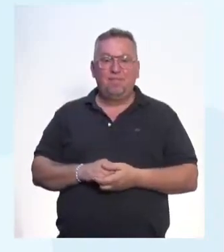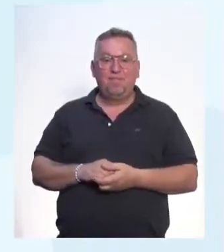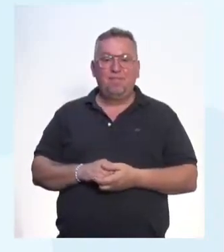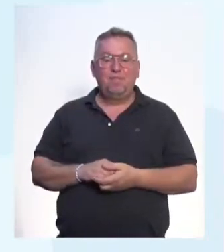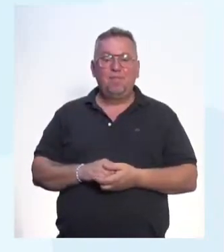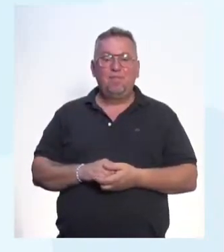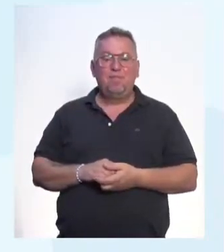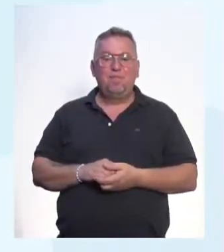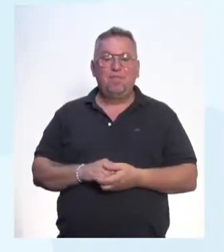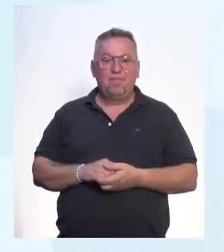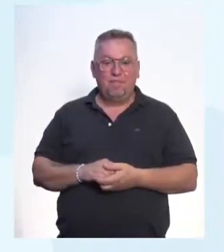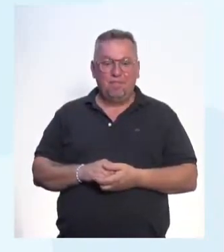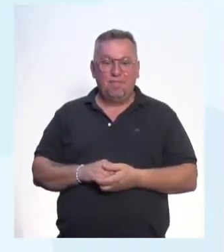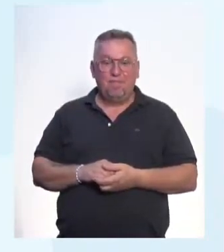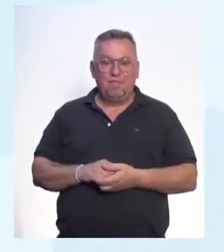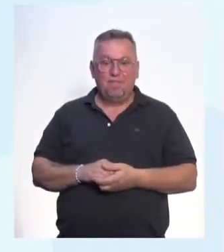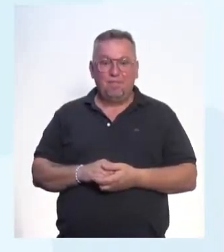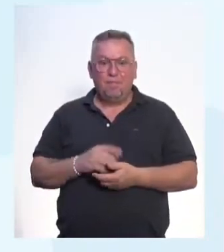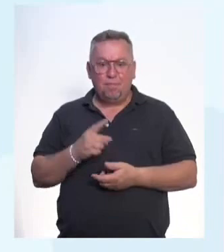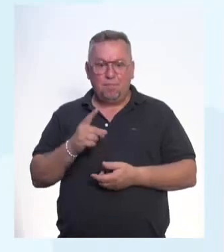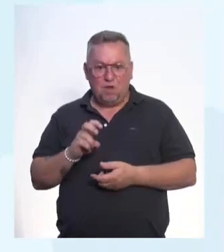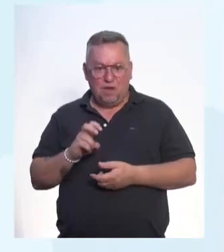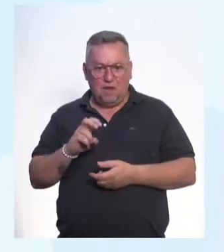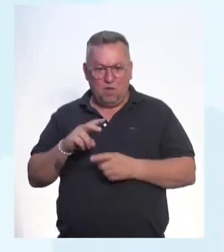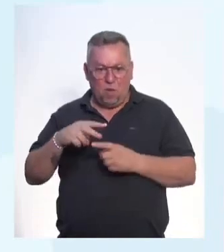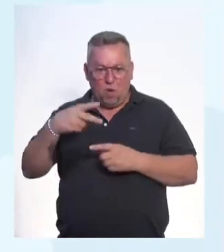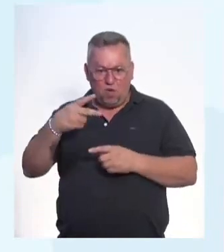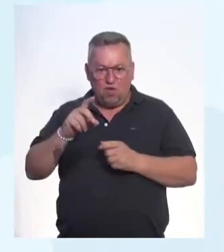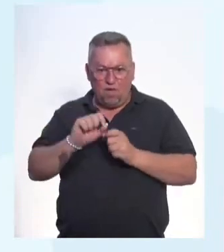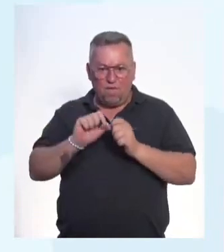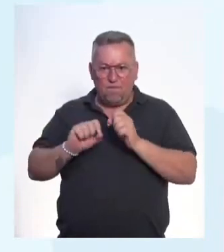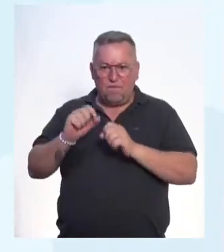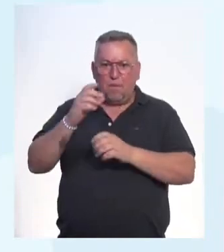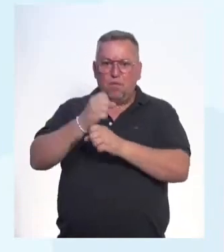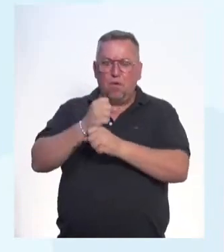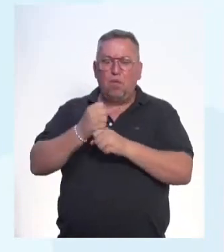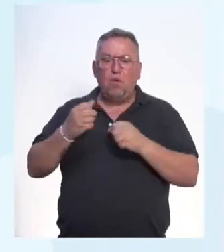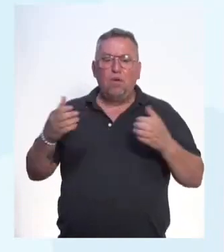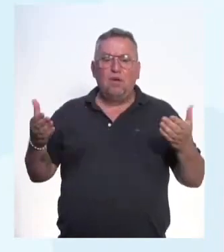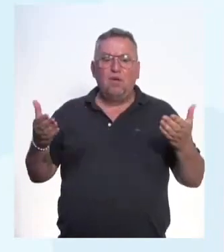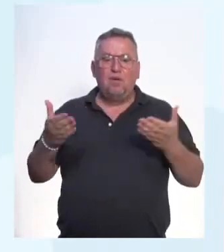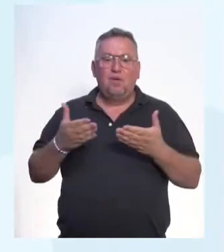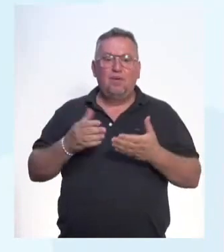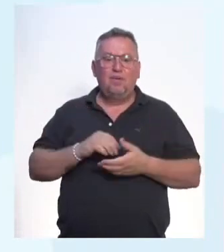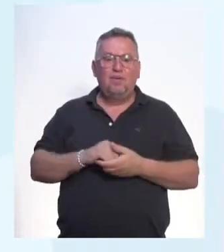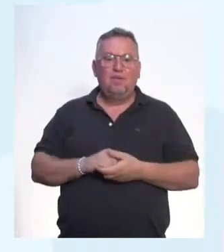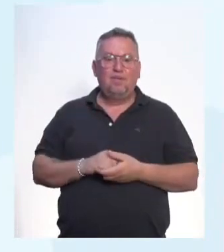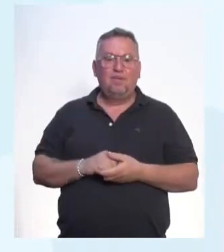ao quadrado. 15 ao quadrado, nós já fizemos essa conta hoje.